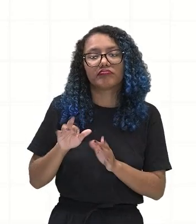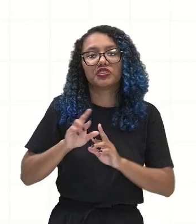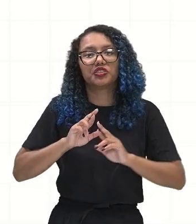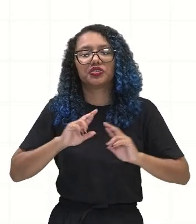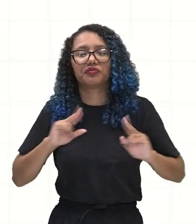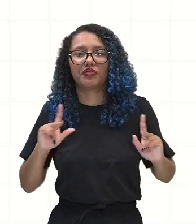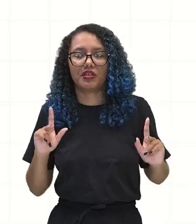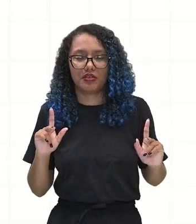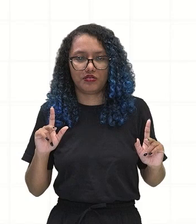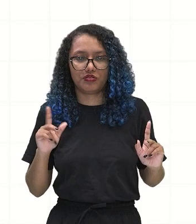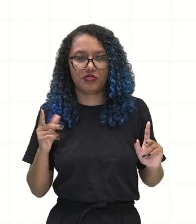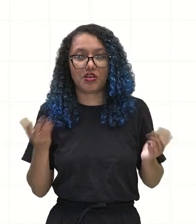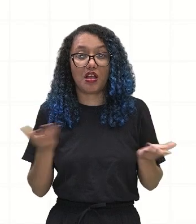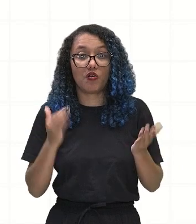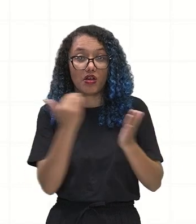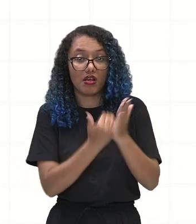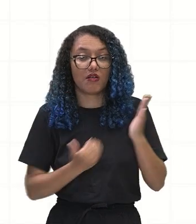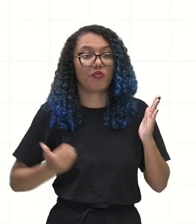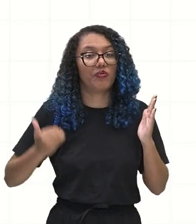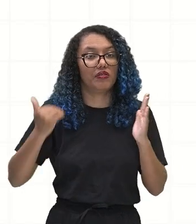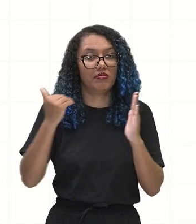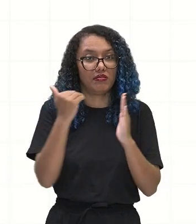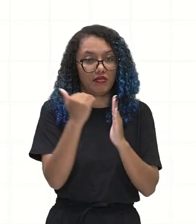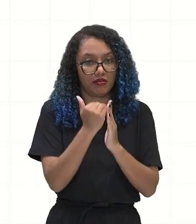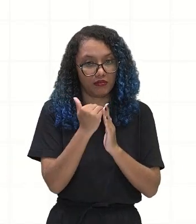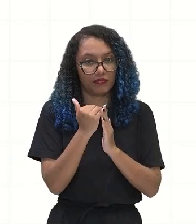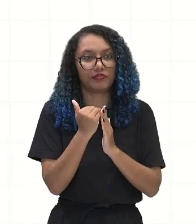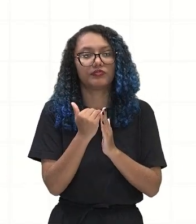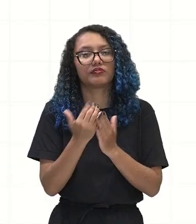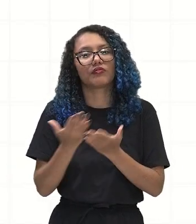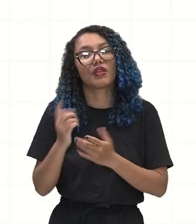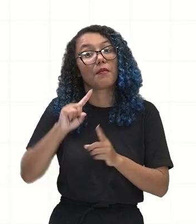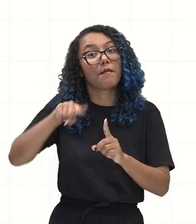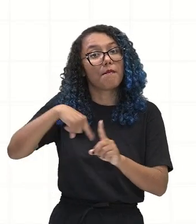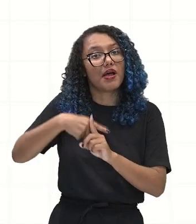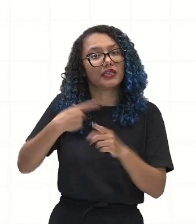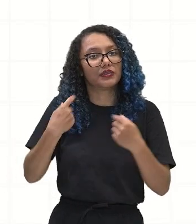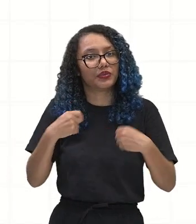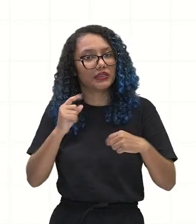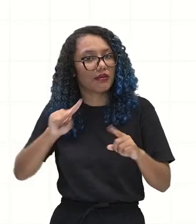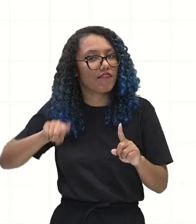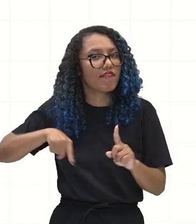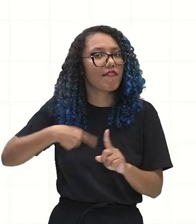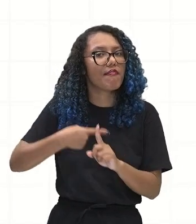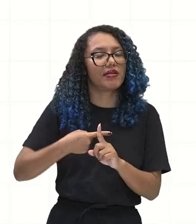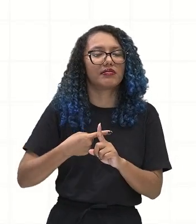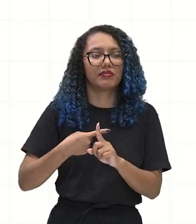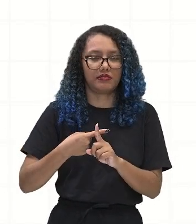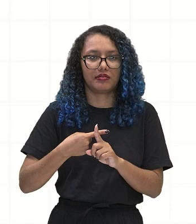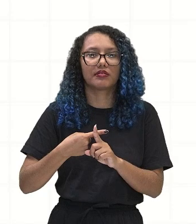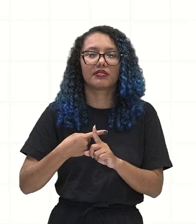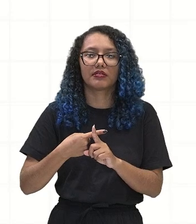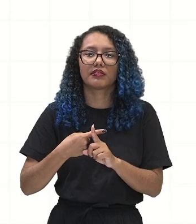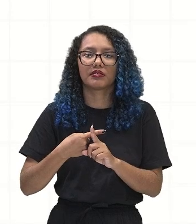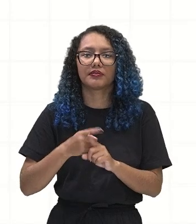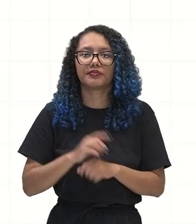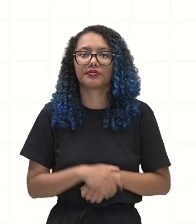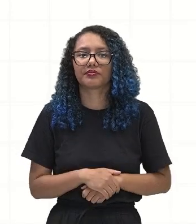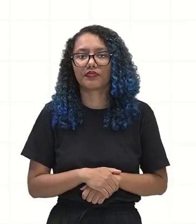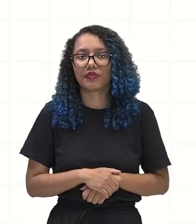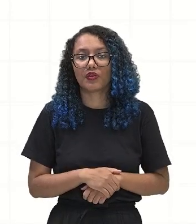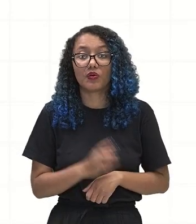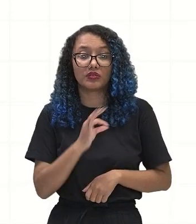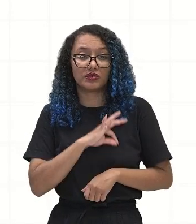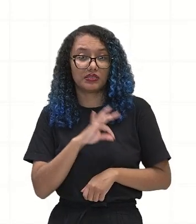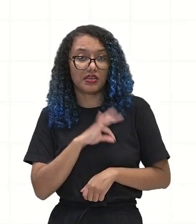aumento, tá? E esse aumento, então, aqui, ó, mais, tá? Mais a taxa, né? Qual é